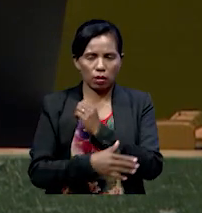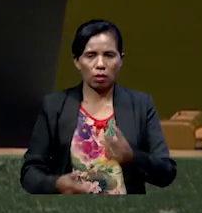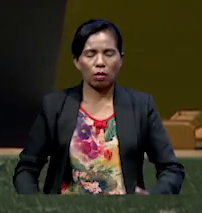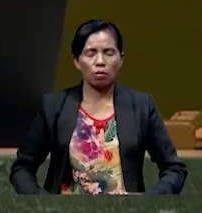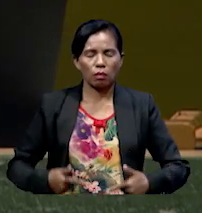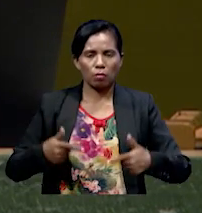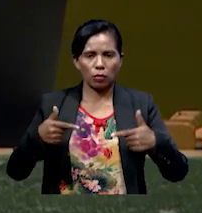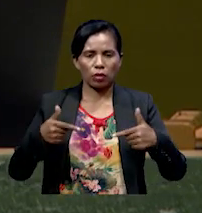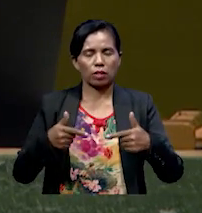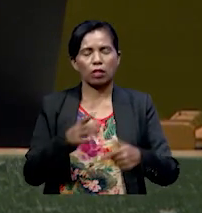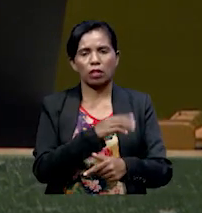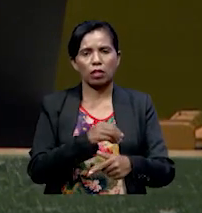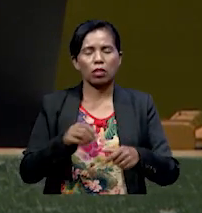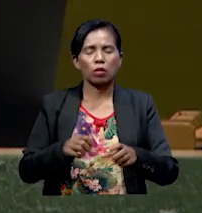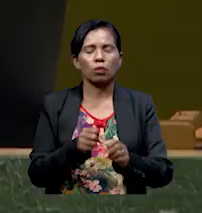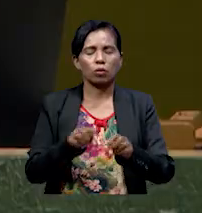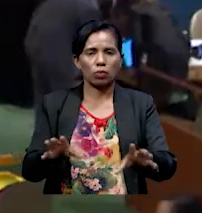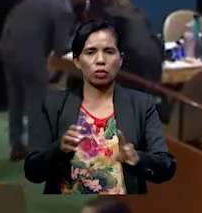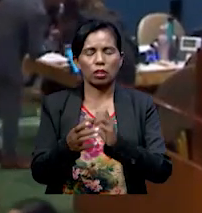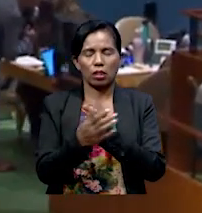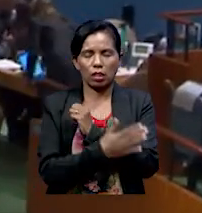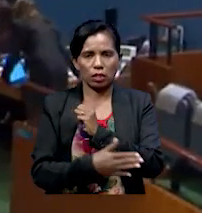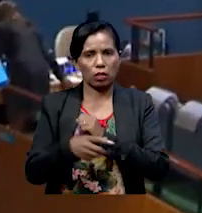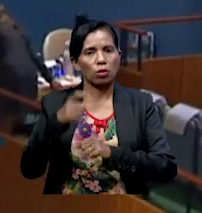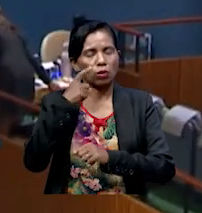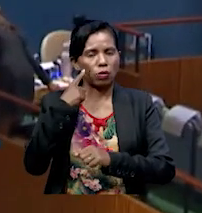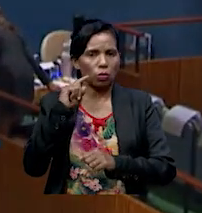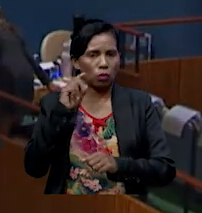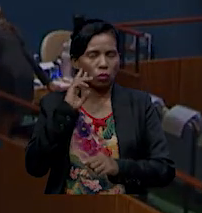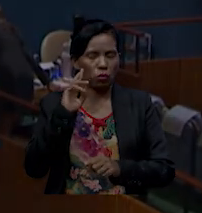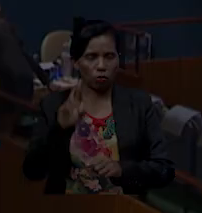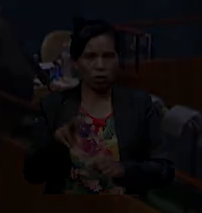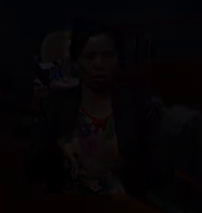Crússia, retira segurança Rússia e Jona fronteira. Equipa cobertura, Gemen.